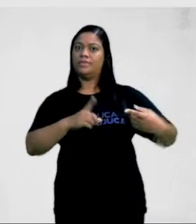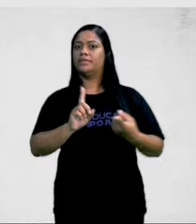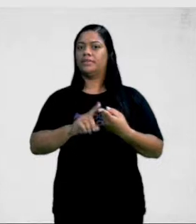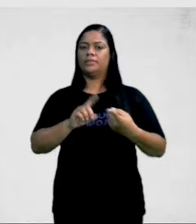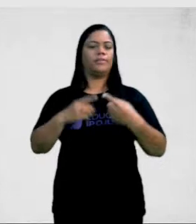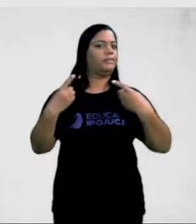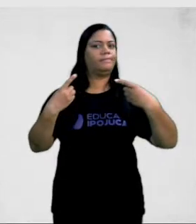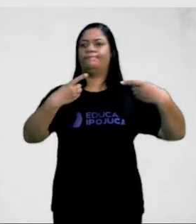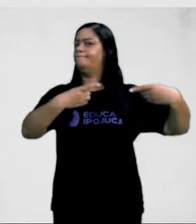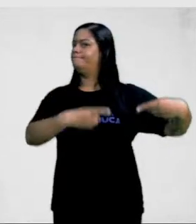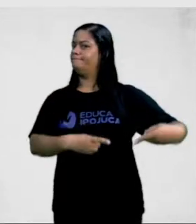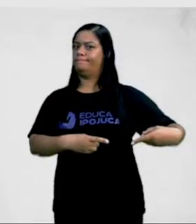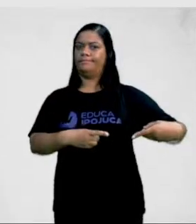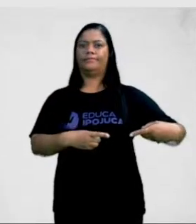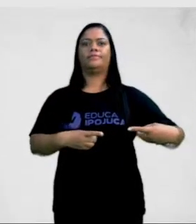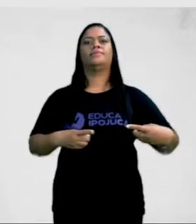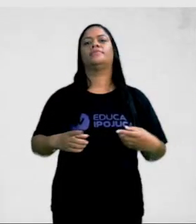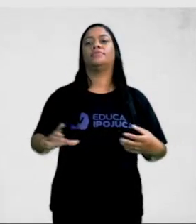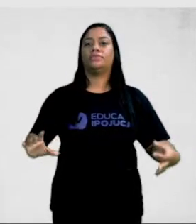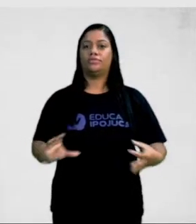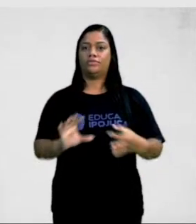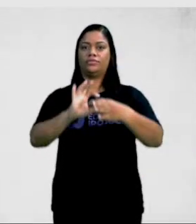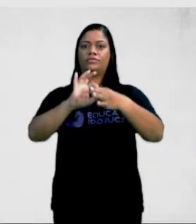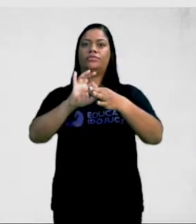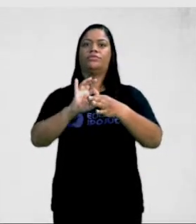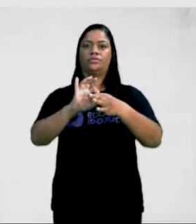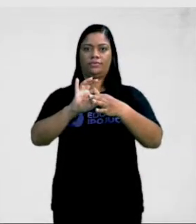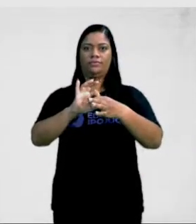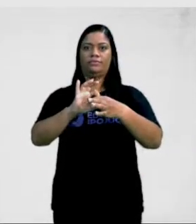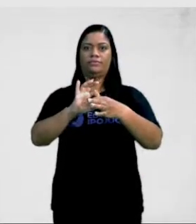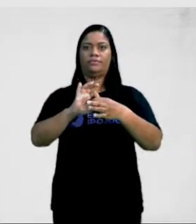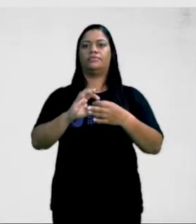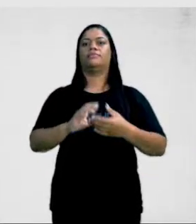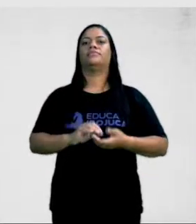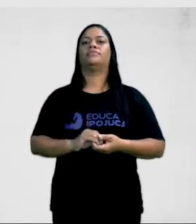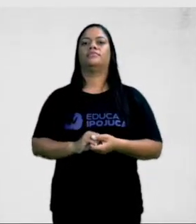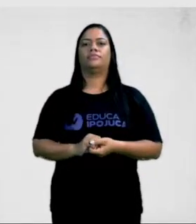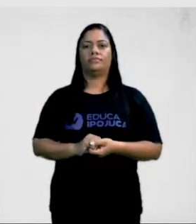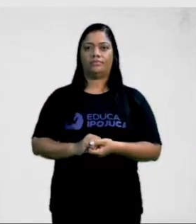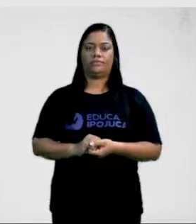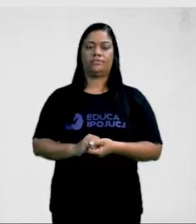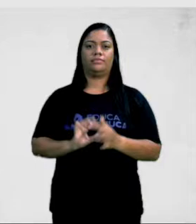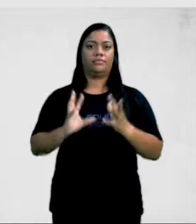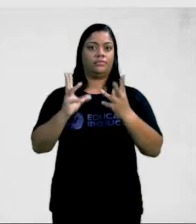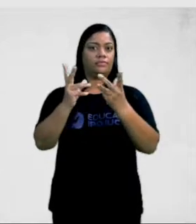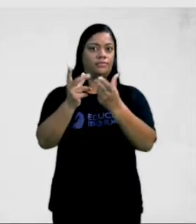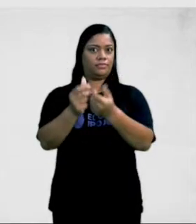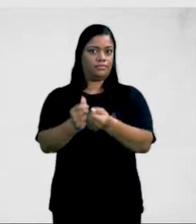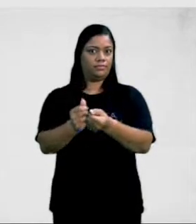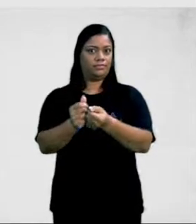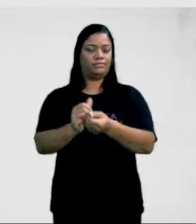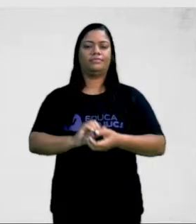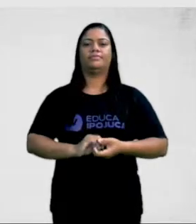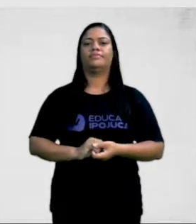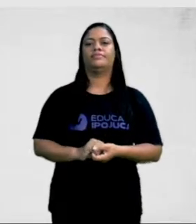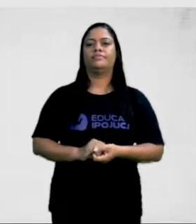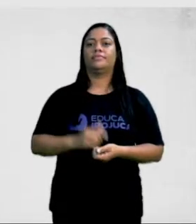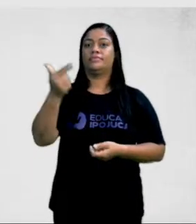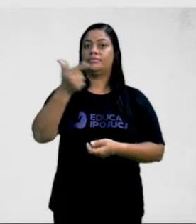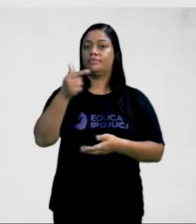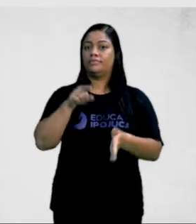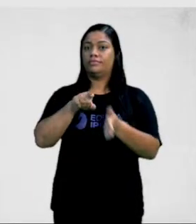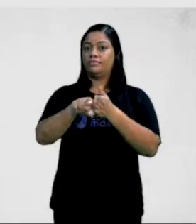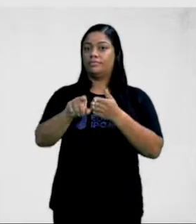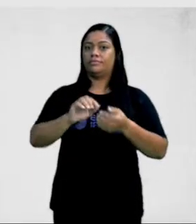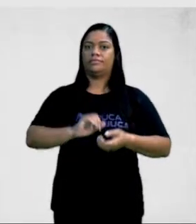não competitivas, ou seja, a junção da ginástica de forma mais global, tá? Segunda